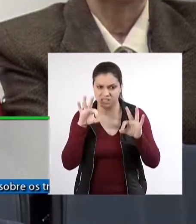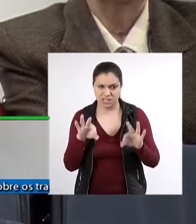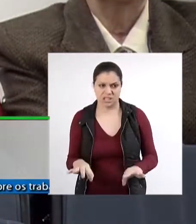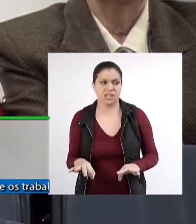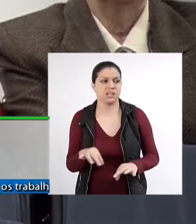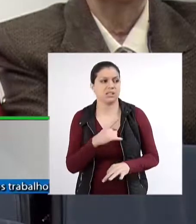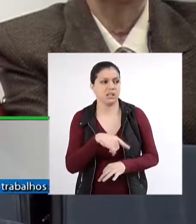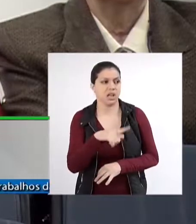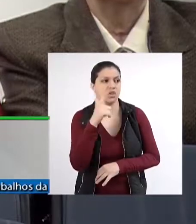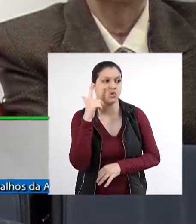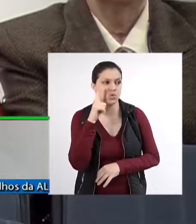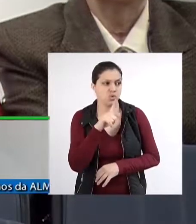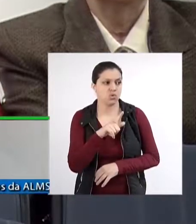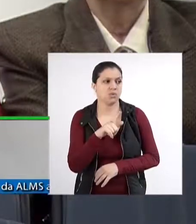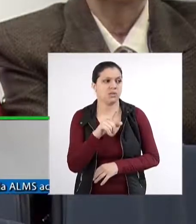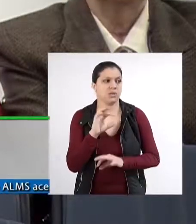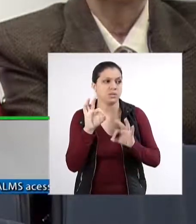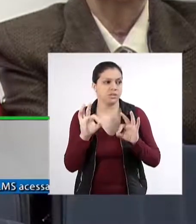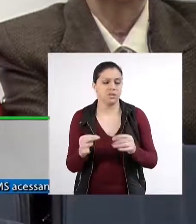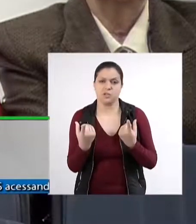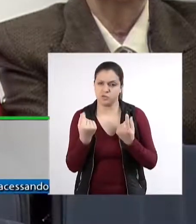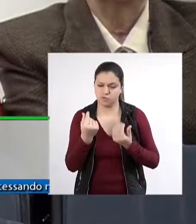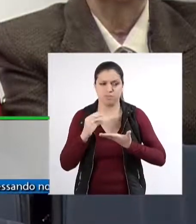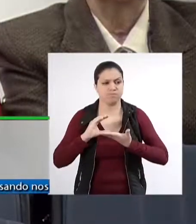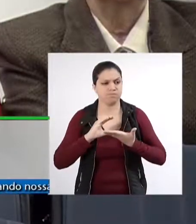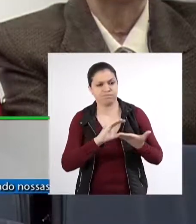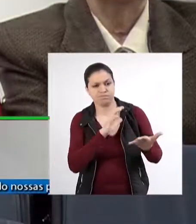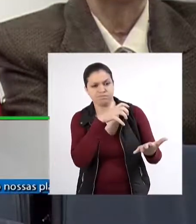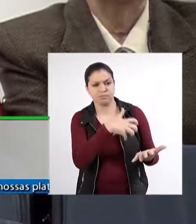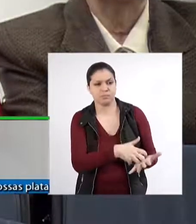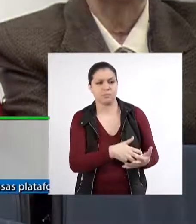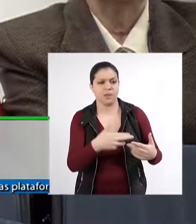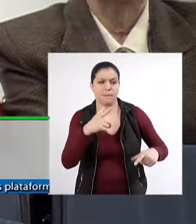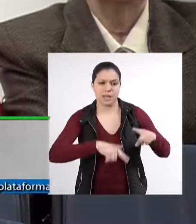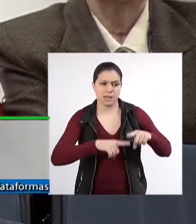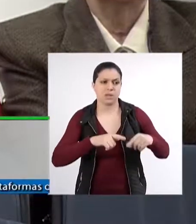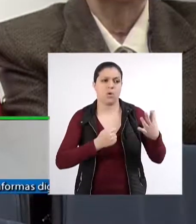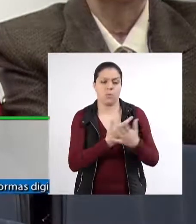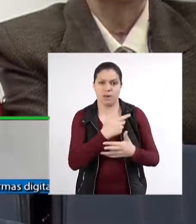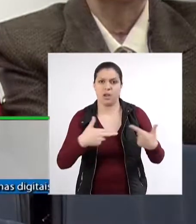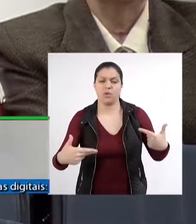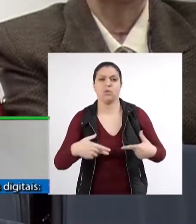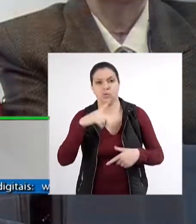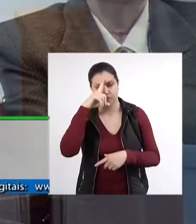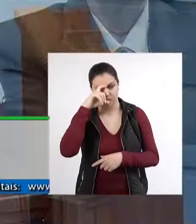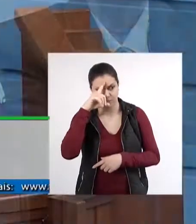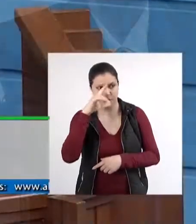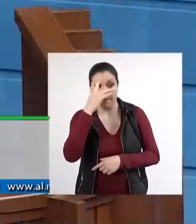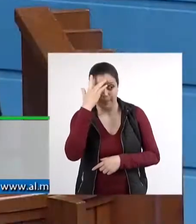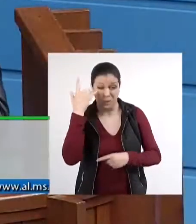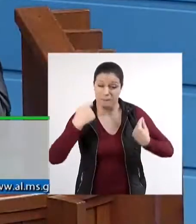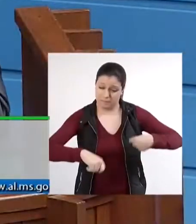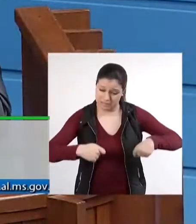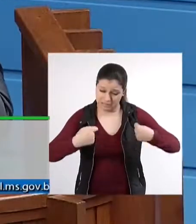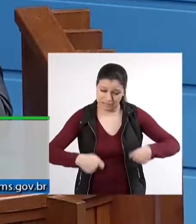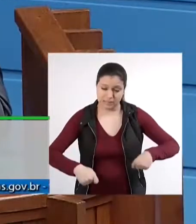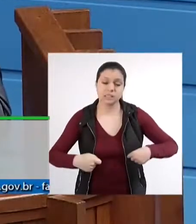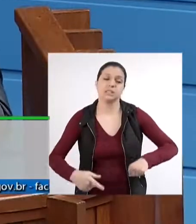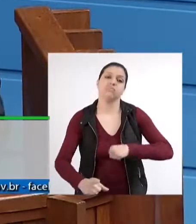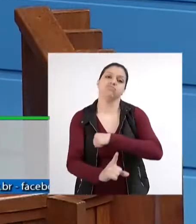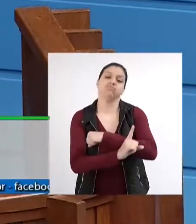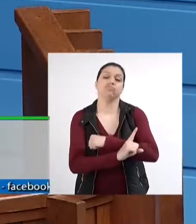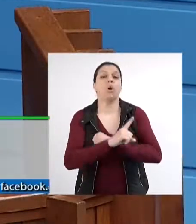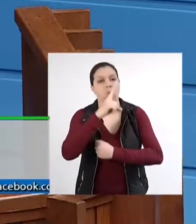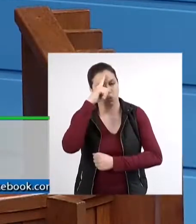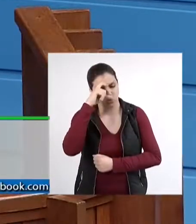favor da nossa população e principalmente a população que mais precisa de um atendimento, que o Hospital Nossa